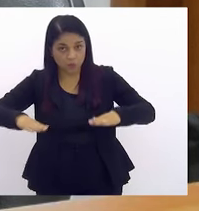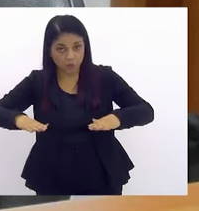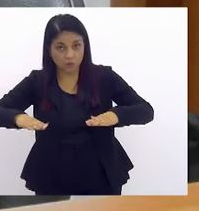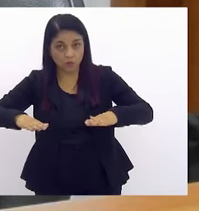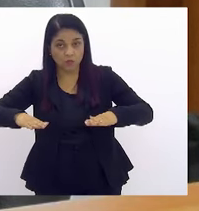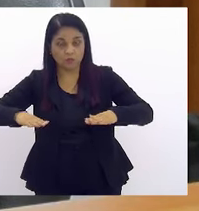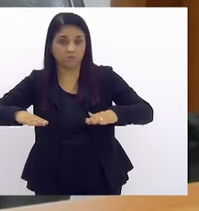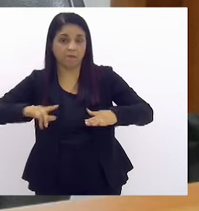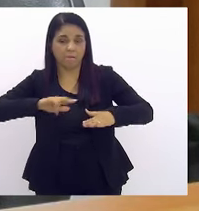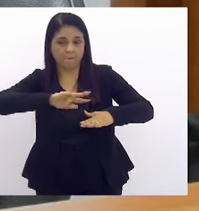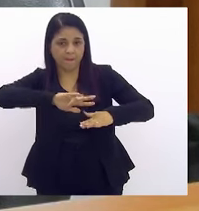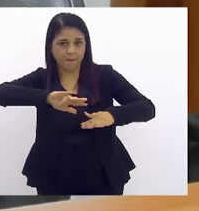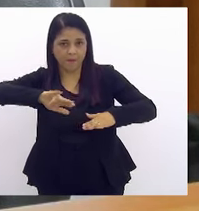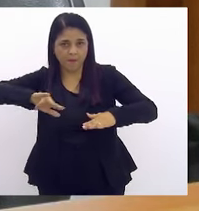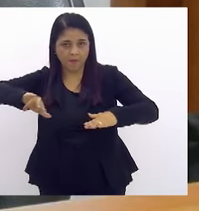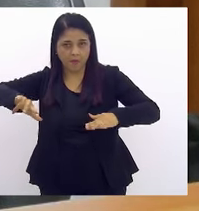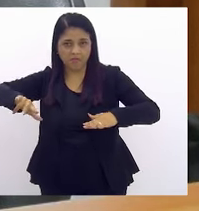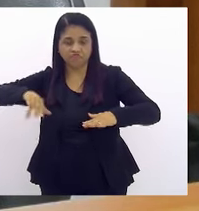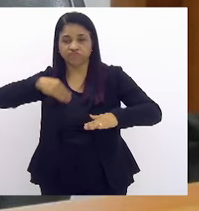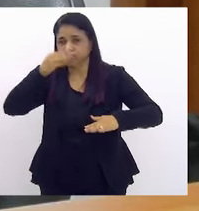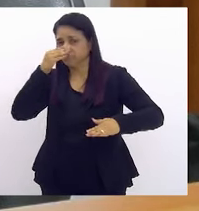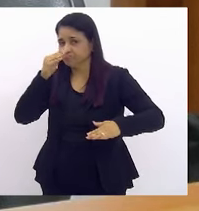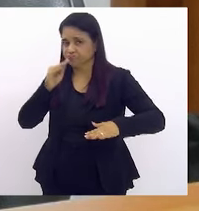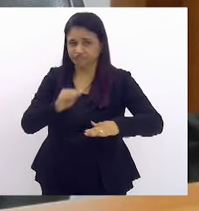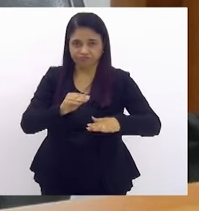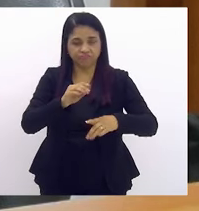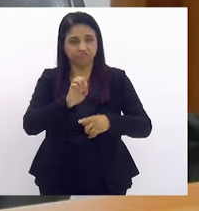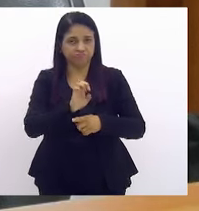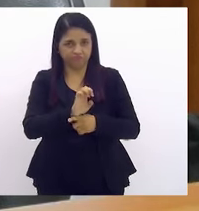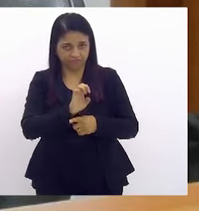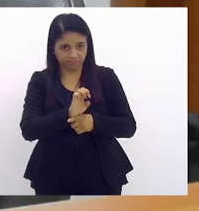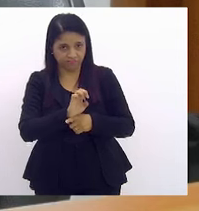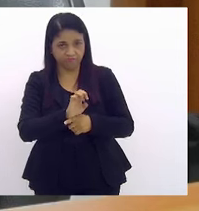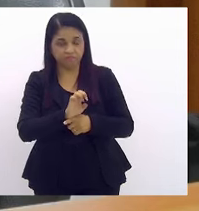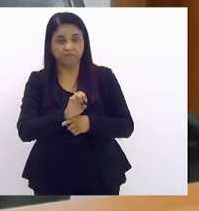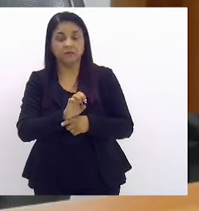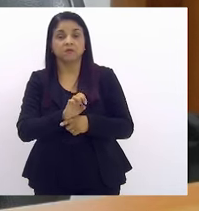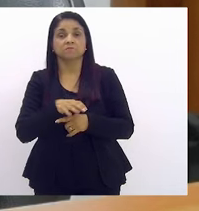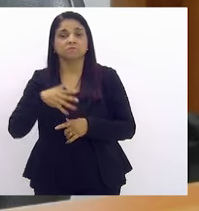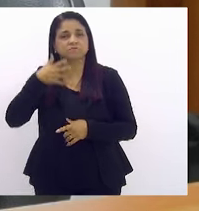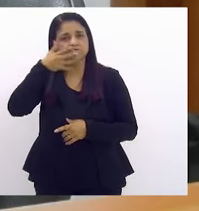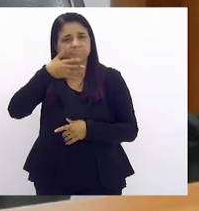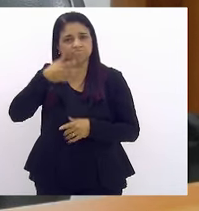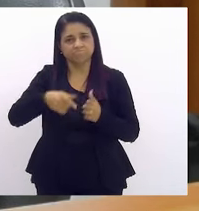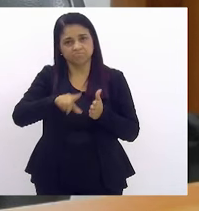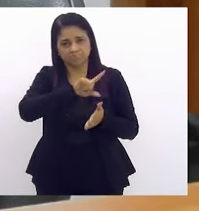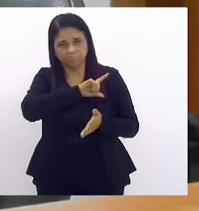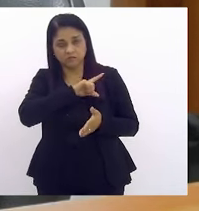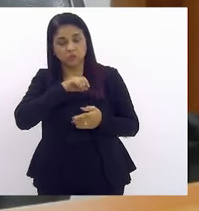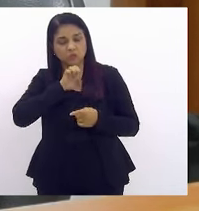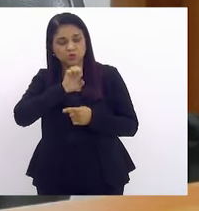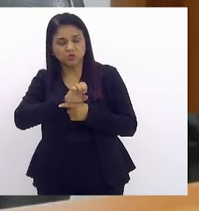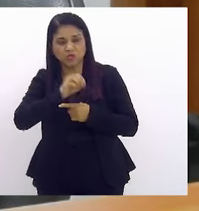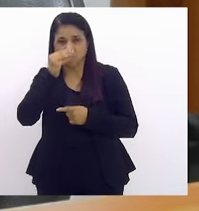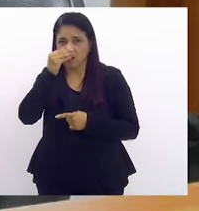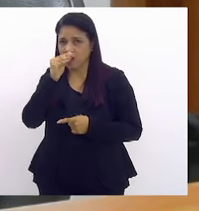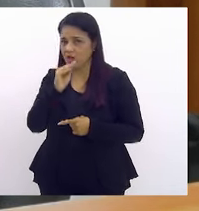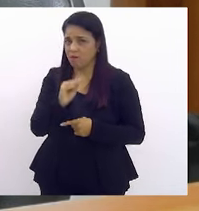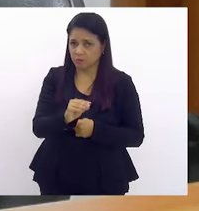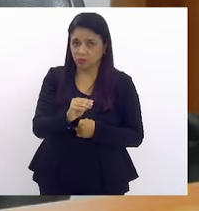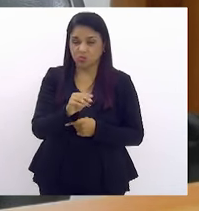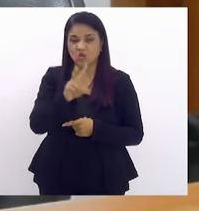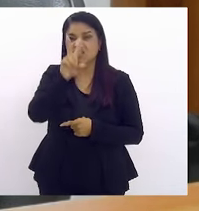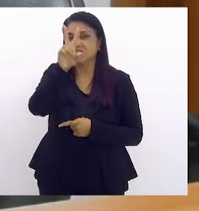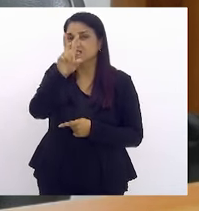vê é total descaso do Estado, né? Como foi falado aqui, realmente o Estado teve um abandono de pelo menos